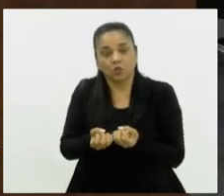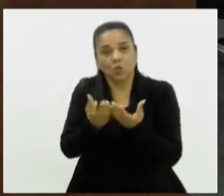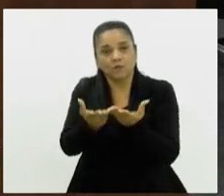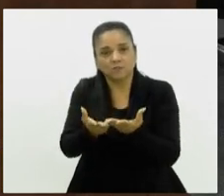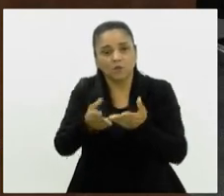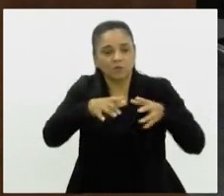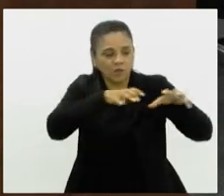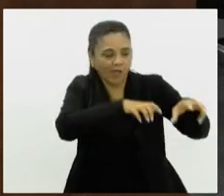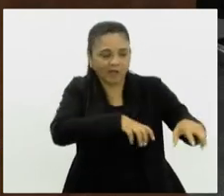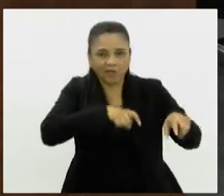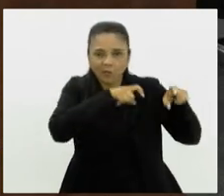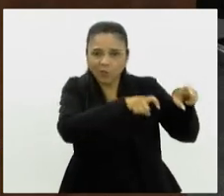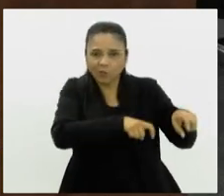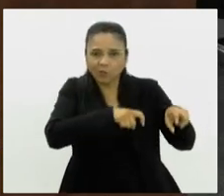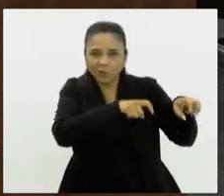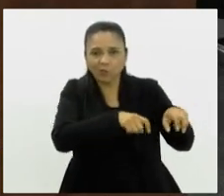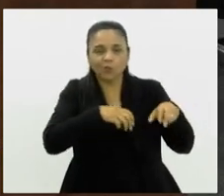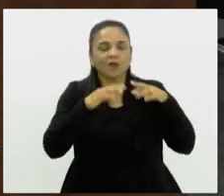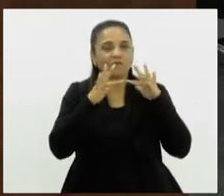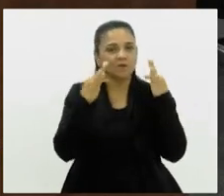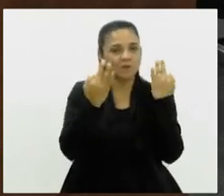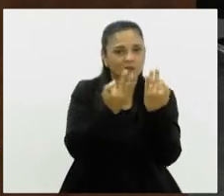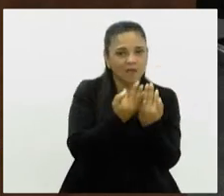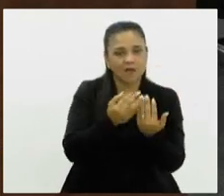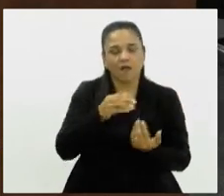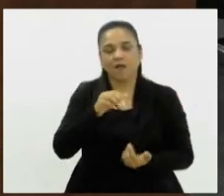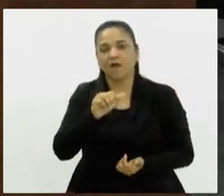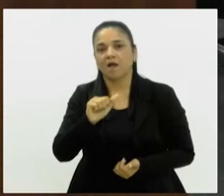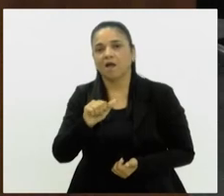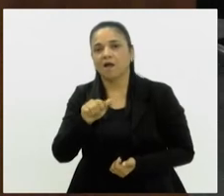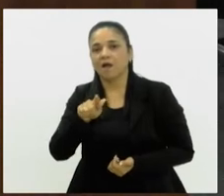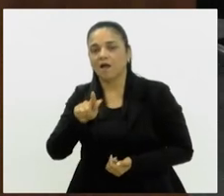agricultura familiar, da agroecologia, e que,